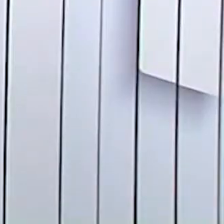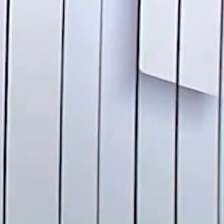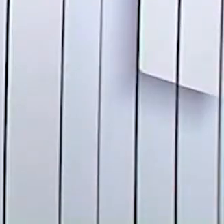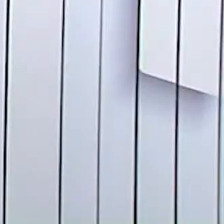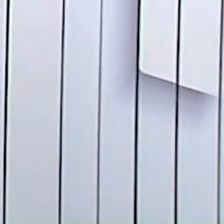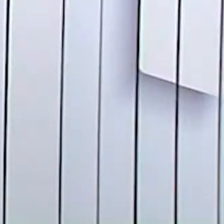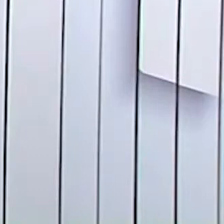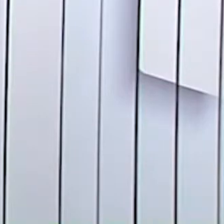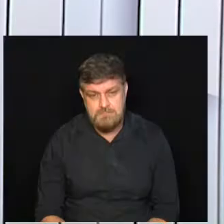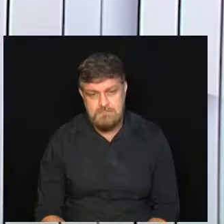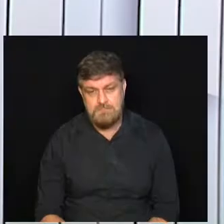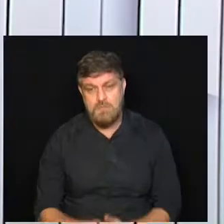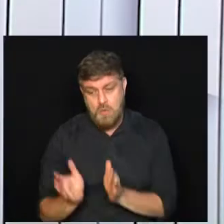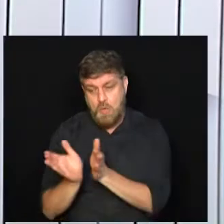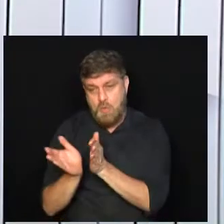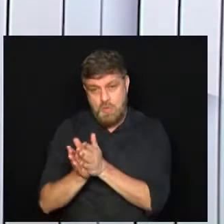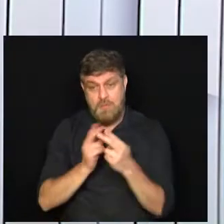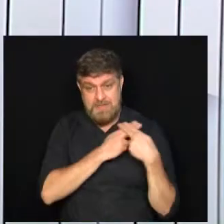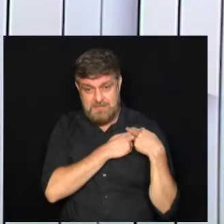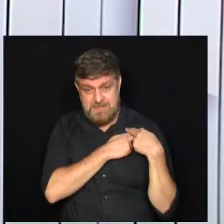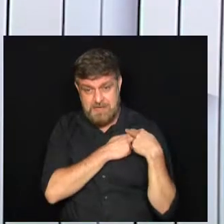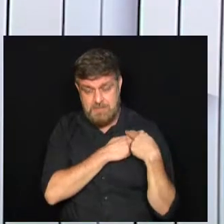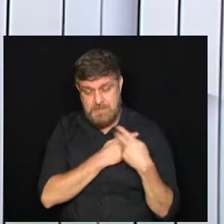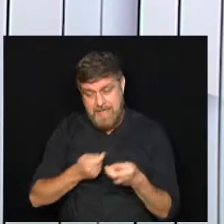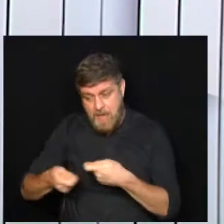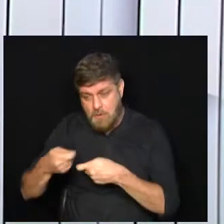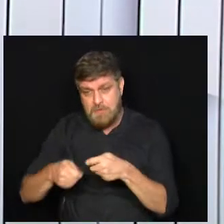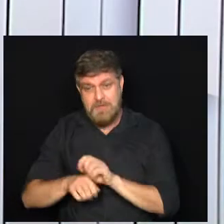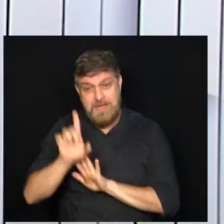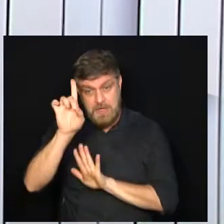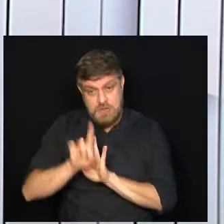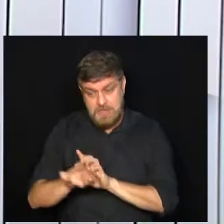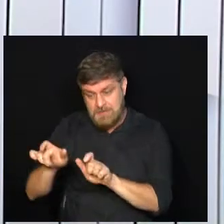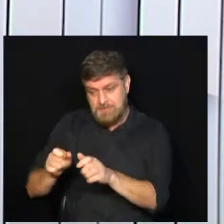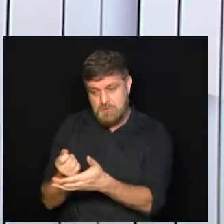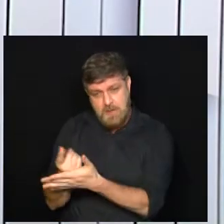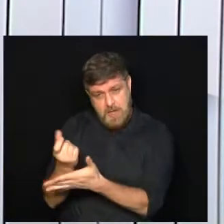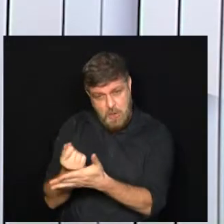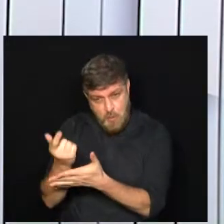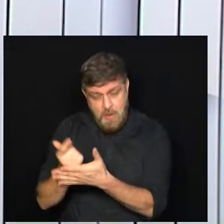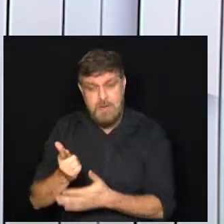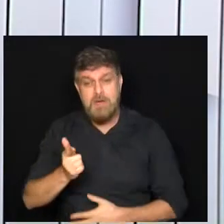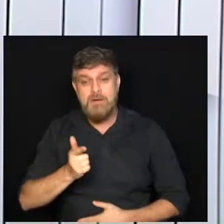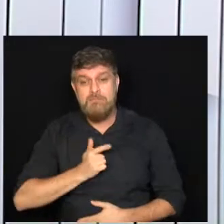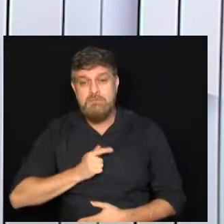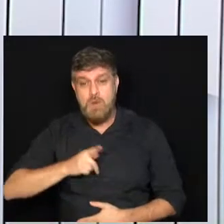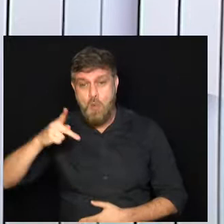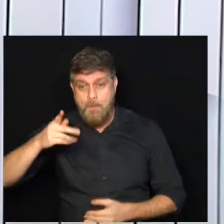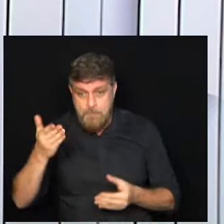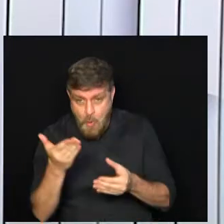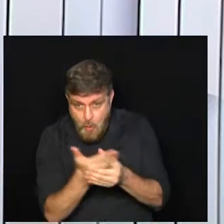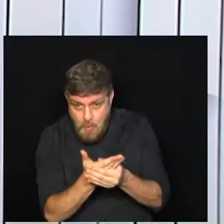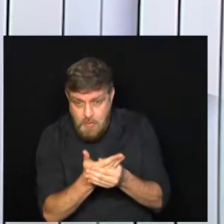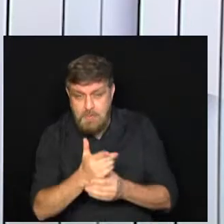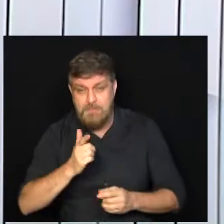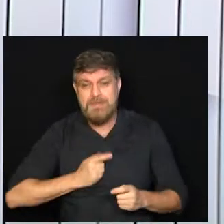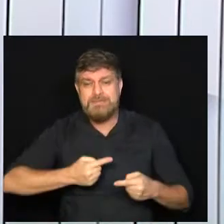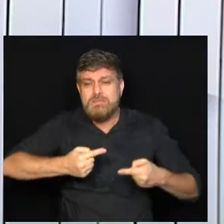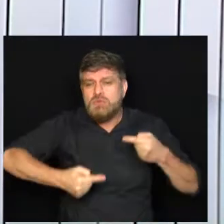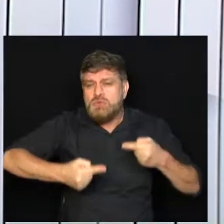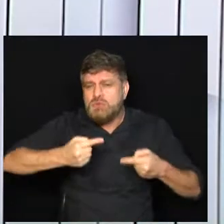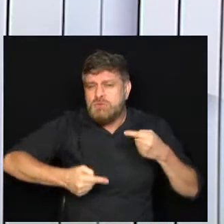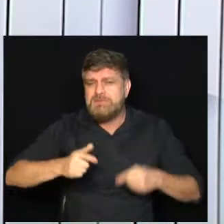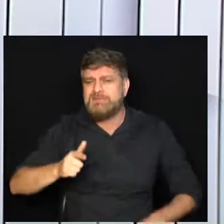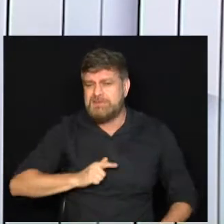só, a Comissão de Economia e Defesa dos Direitos do Consumidor recebeu o PROCON para discutir abuso